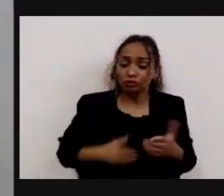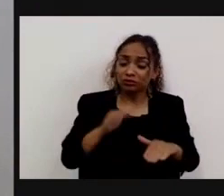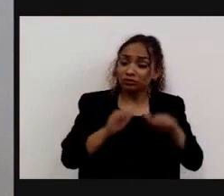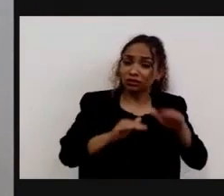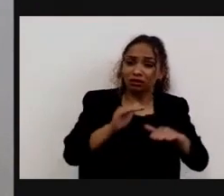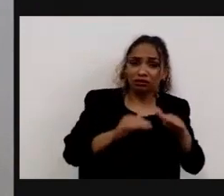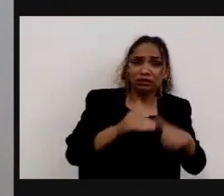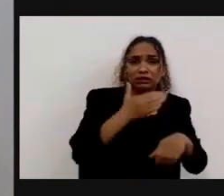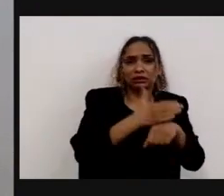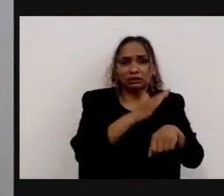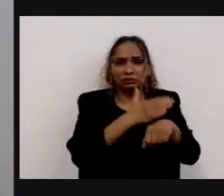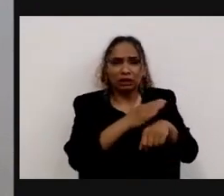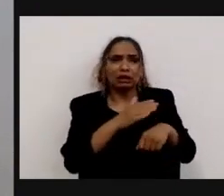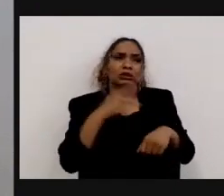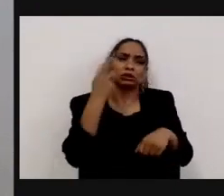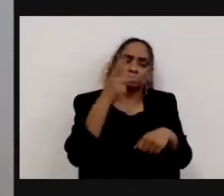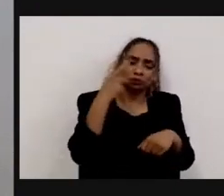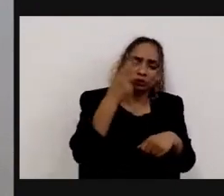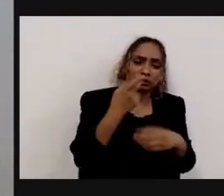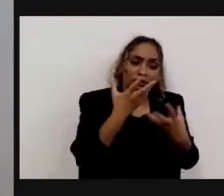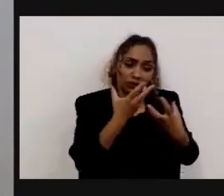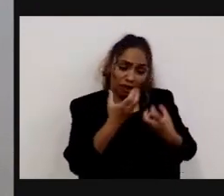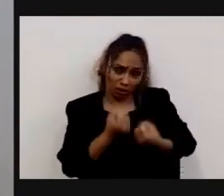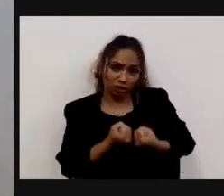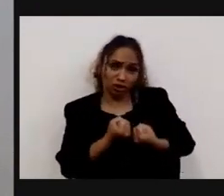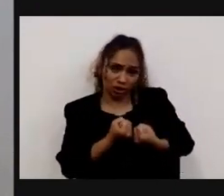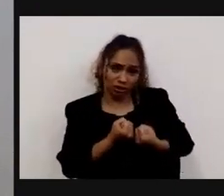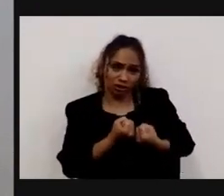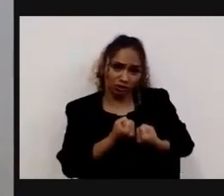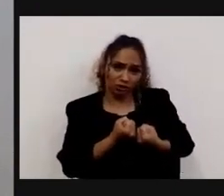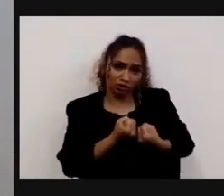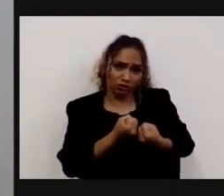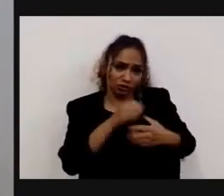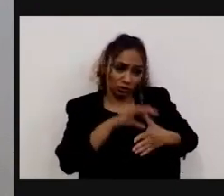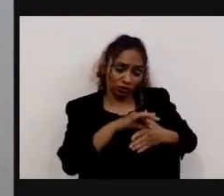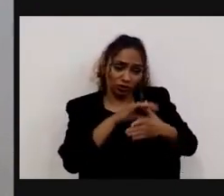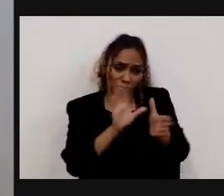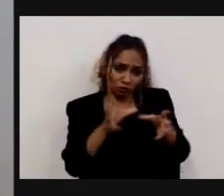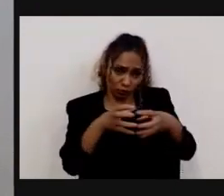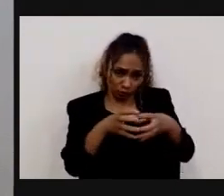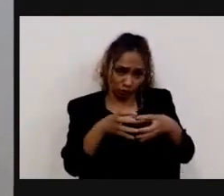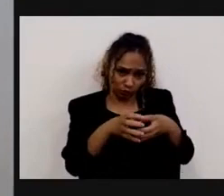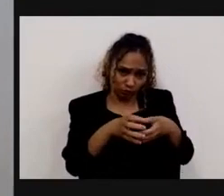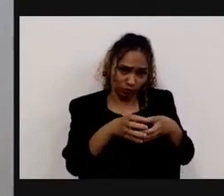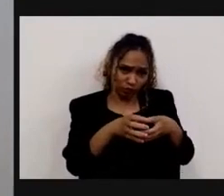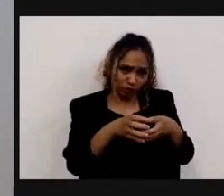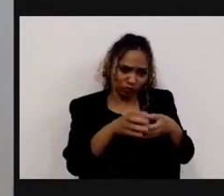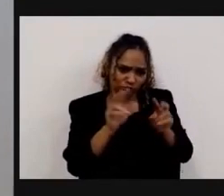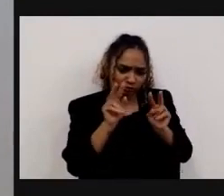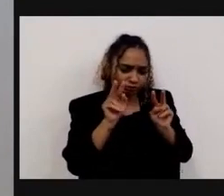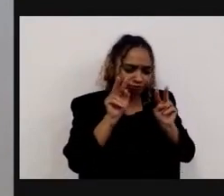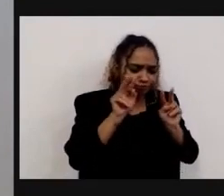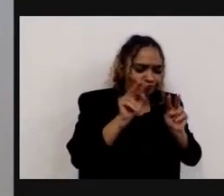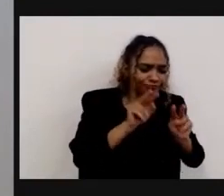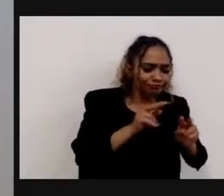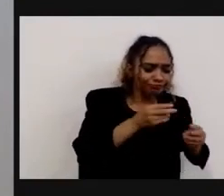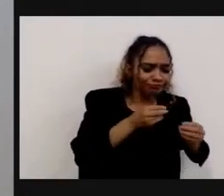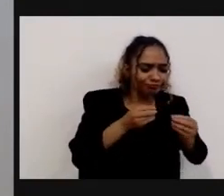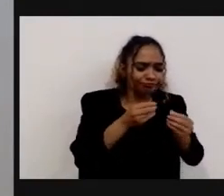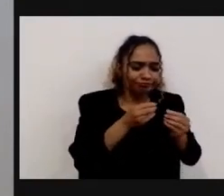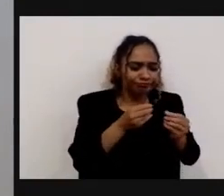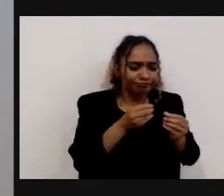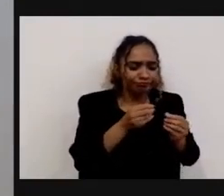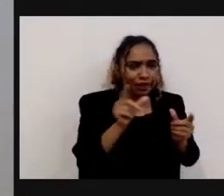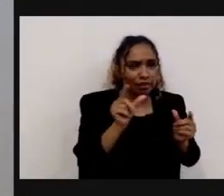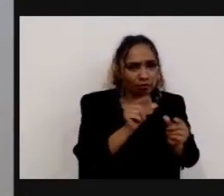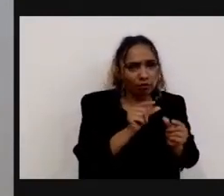as práticas e as políticas que a gente tem adotado de gestão das equipes pouco olham para isso ou quase nada né